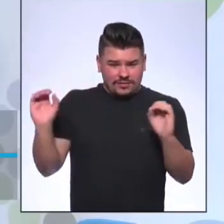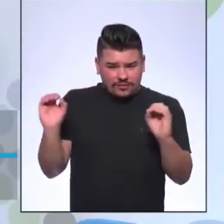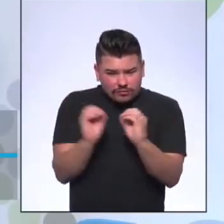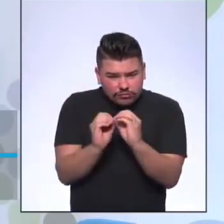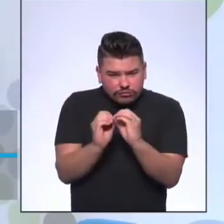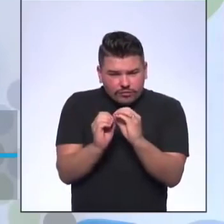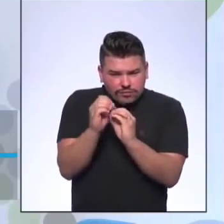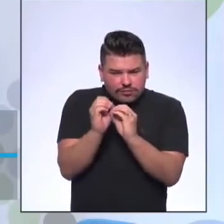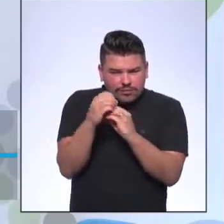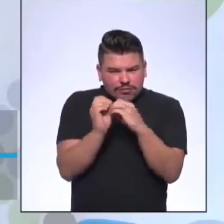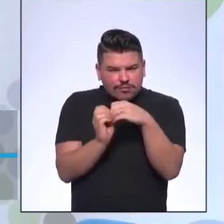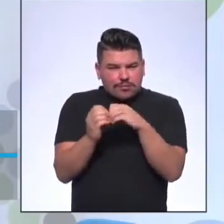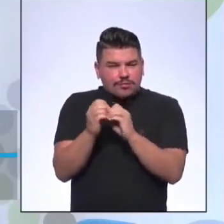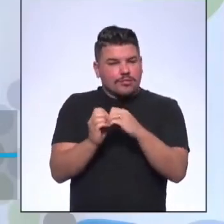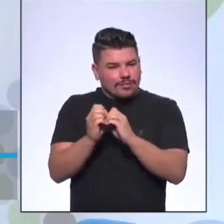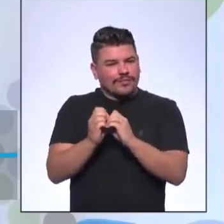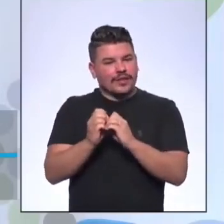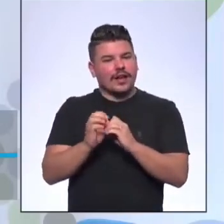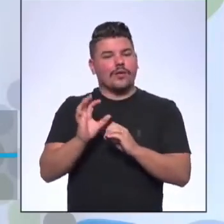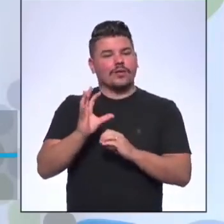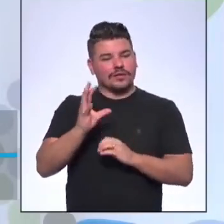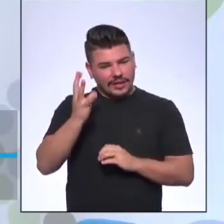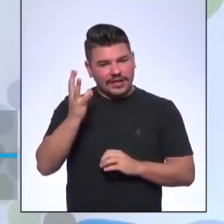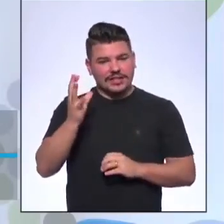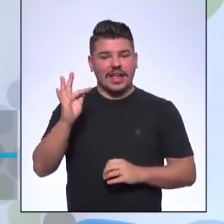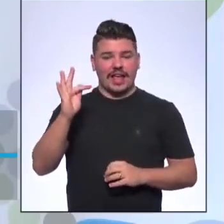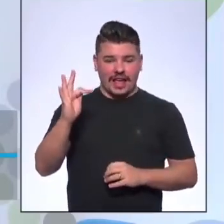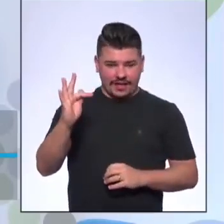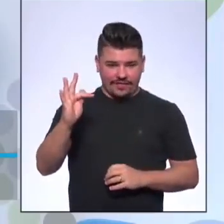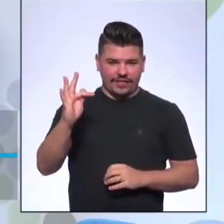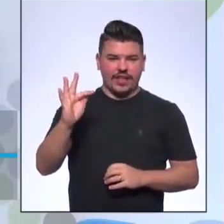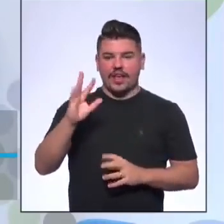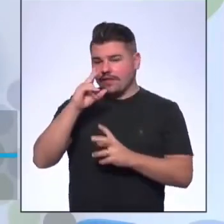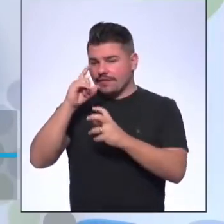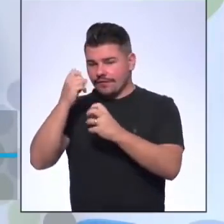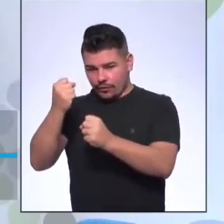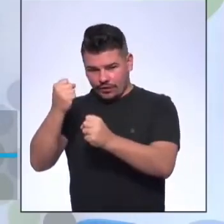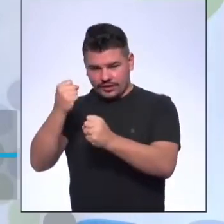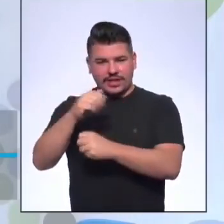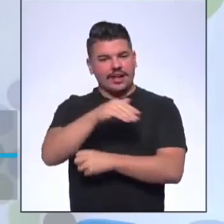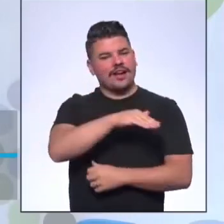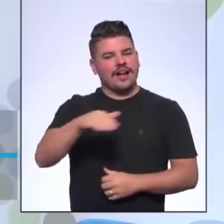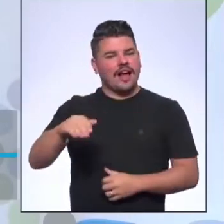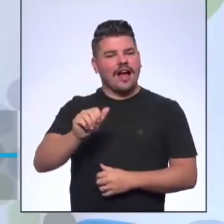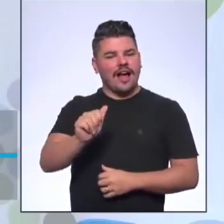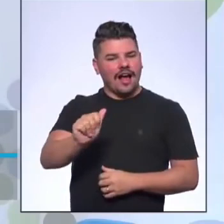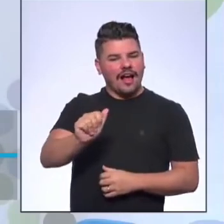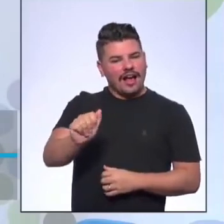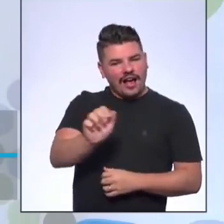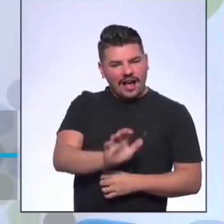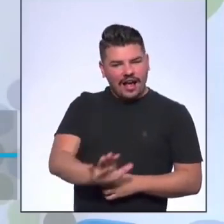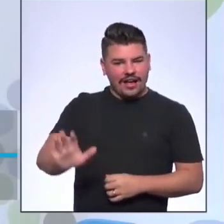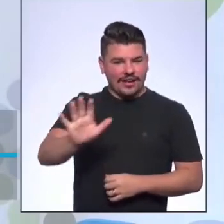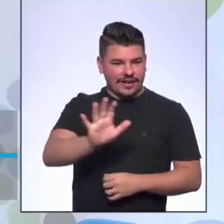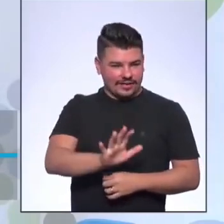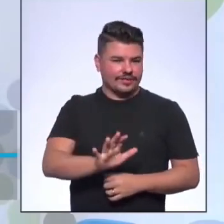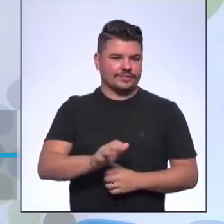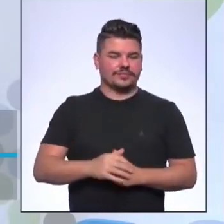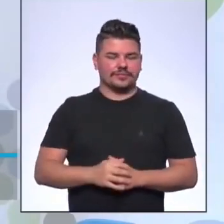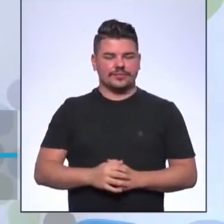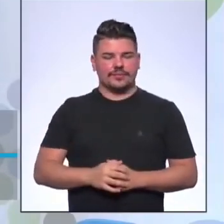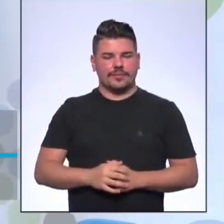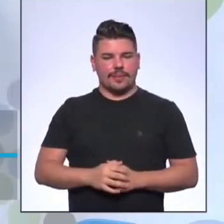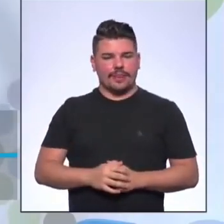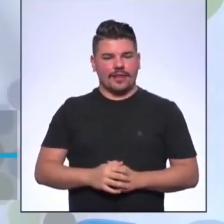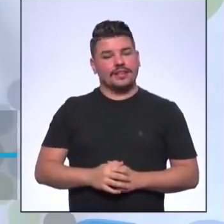pressão. E aí que acontece essa pressão a gente divide com força sobre área. Quer dizer, se você aumentar a área, tem a variação da